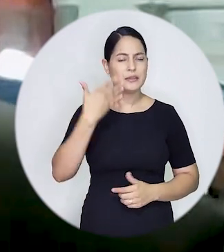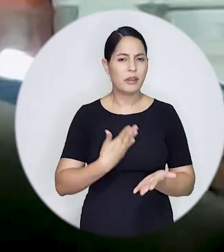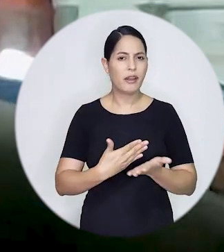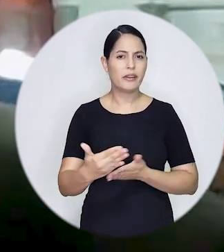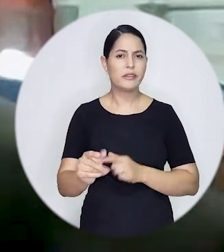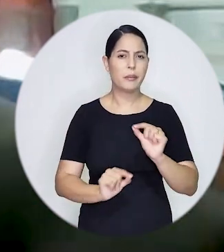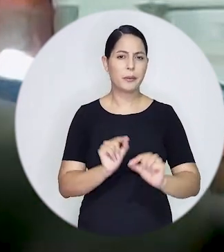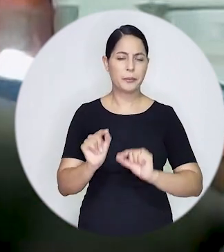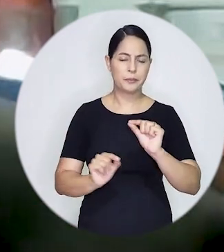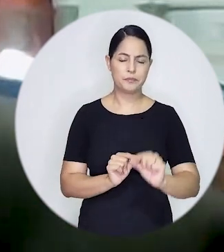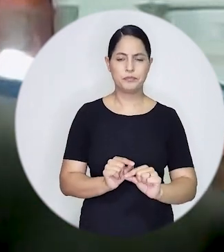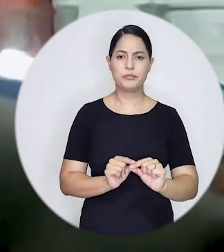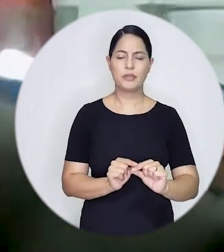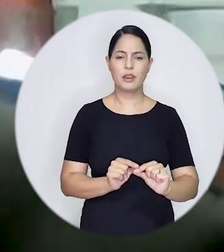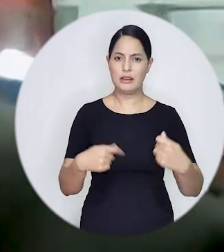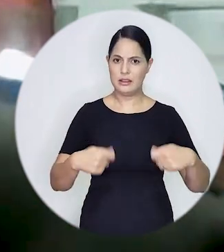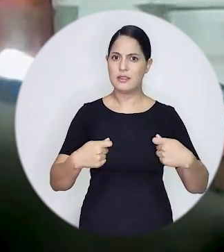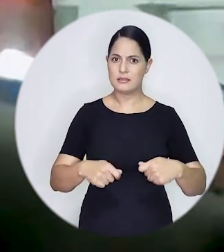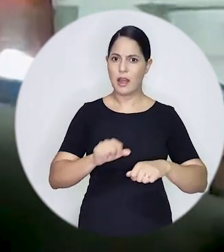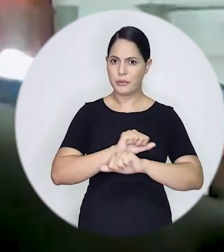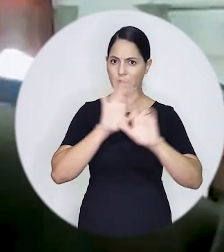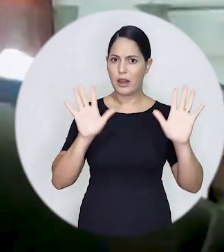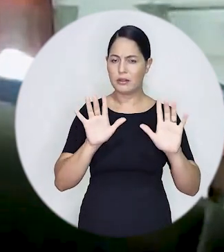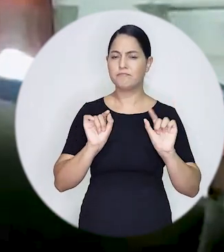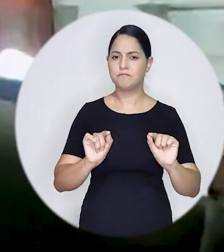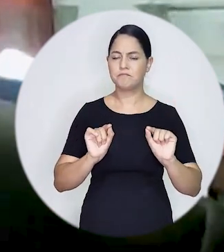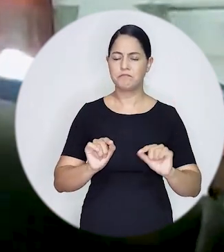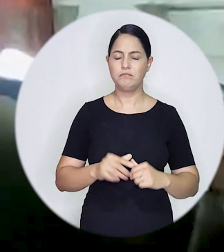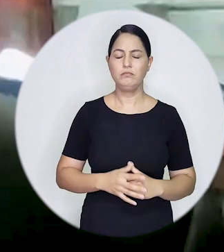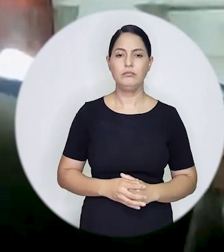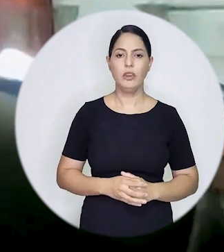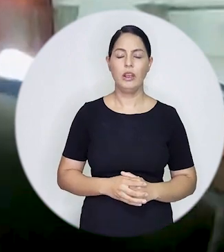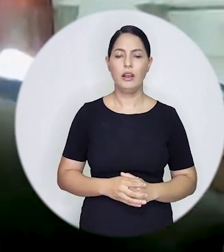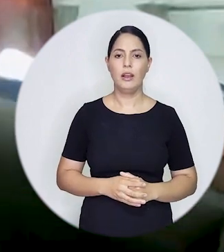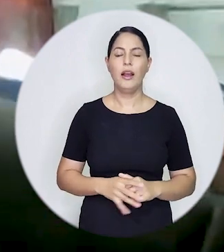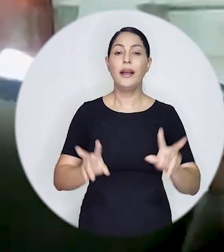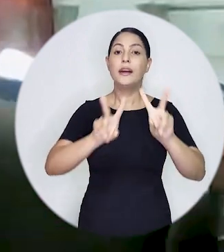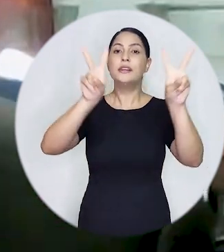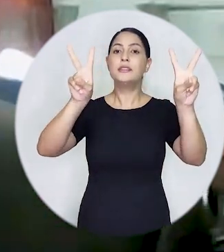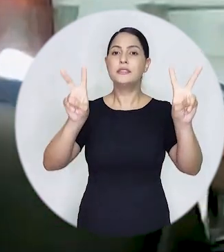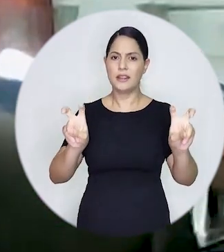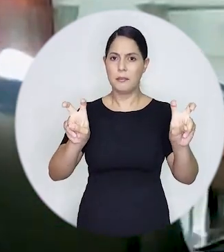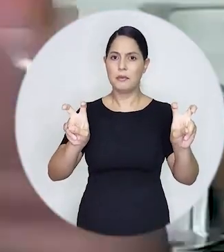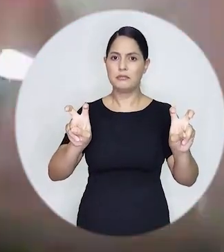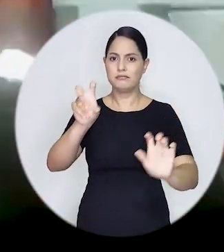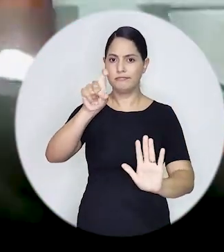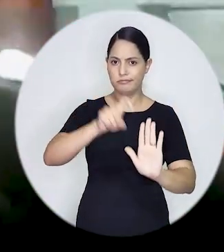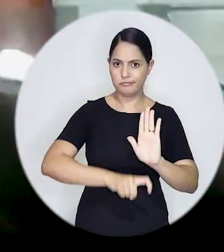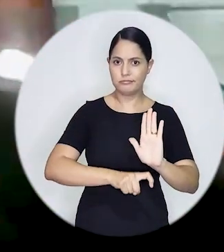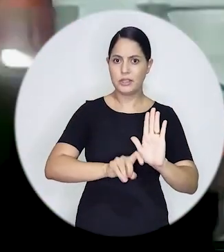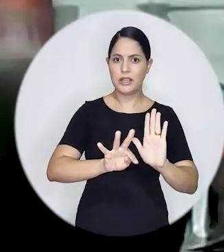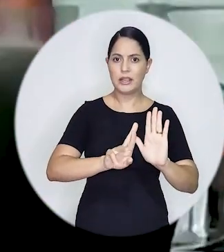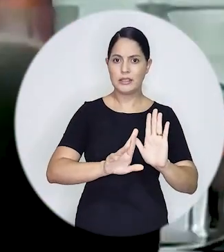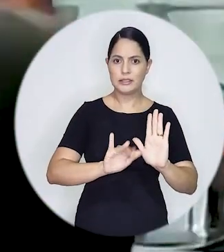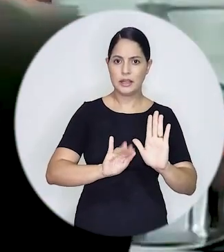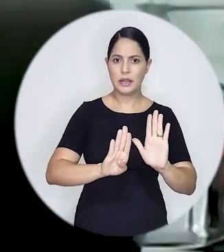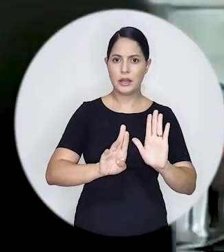efetivamente de um tema que a maioria esmagadora da atividade econômica